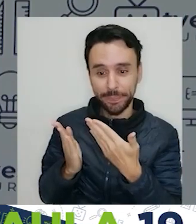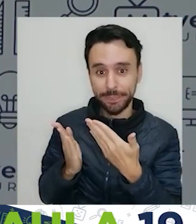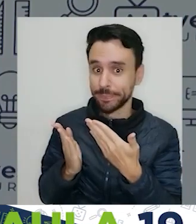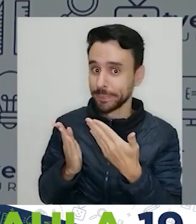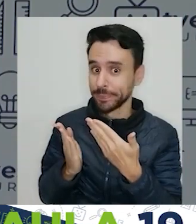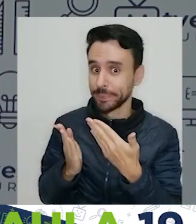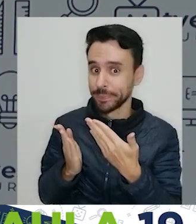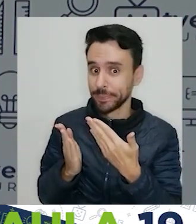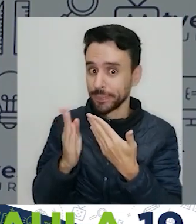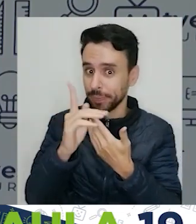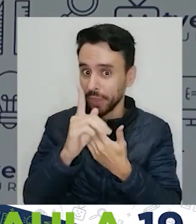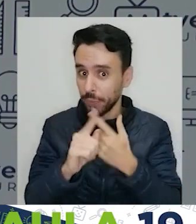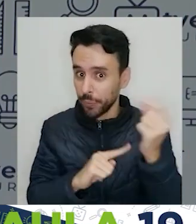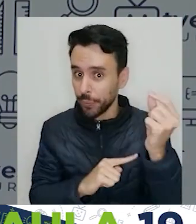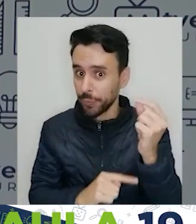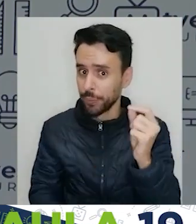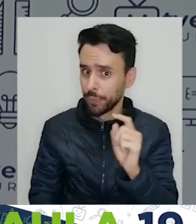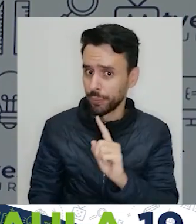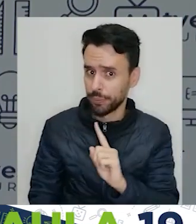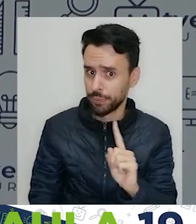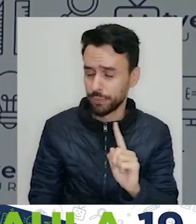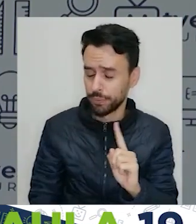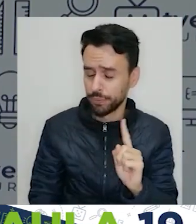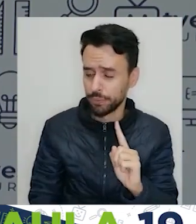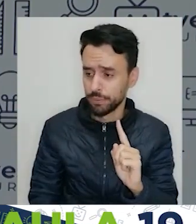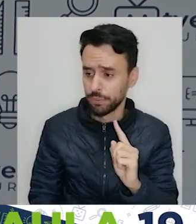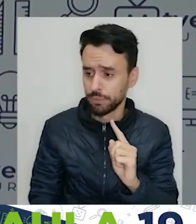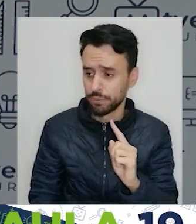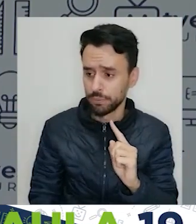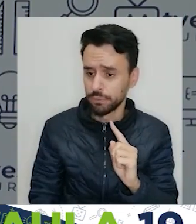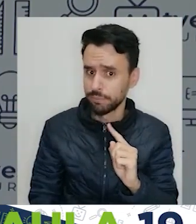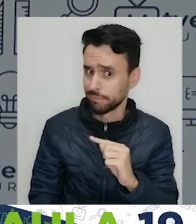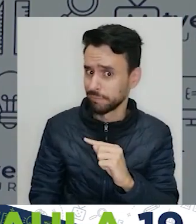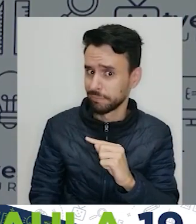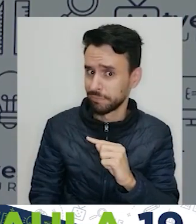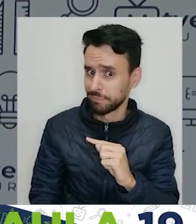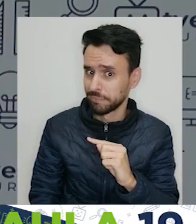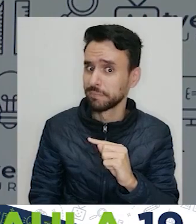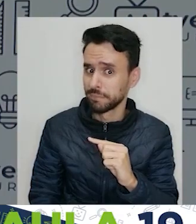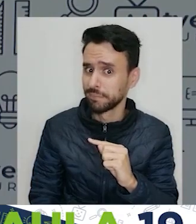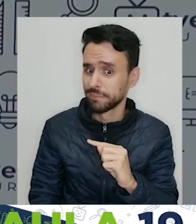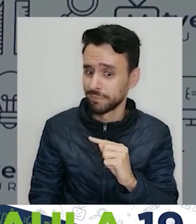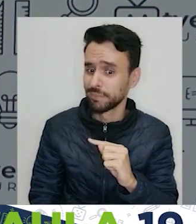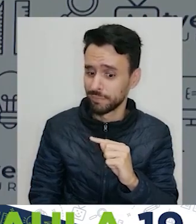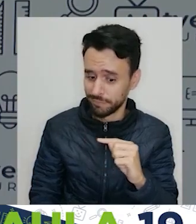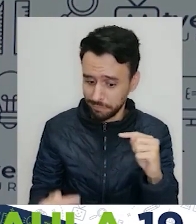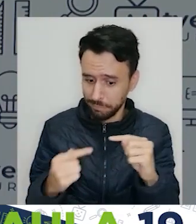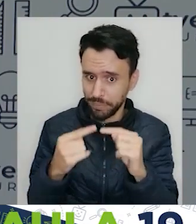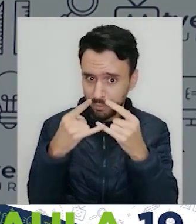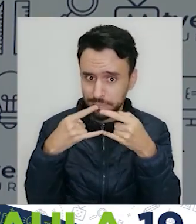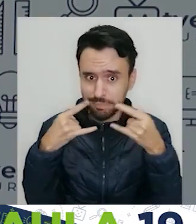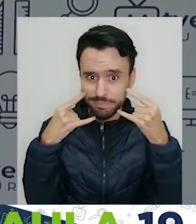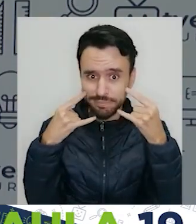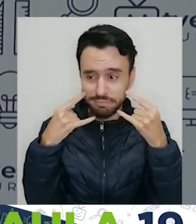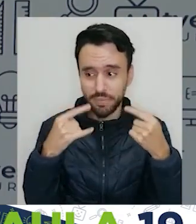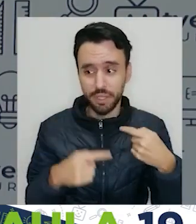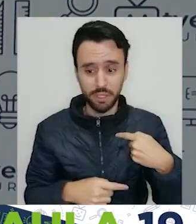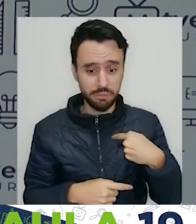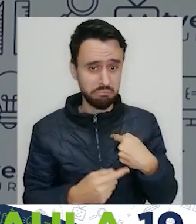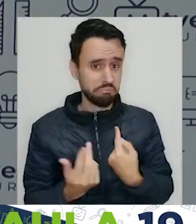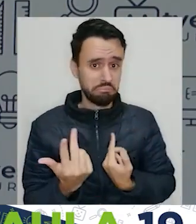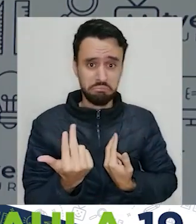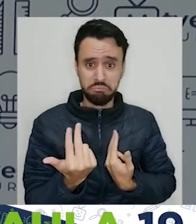Não saiam. Mas se precisar sair, use a máscara. Eu